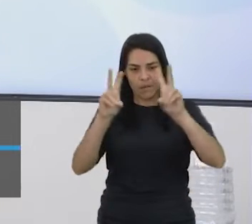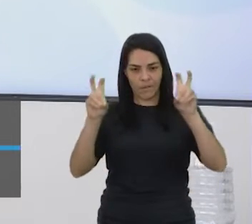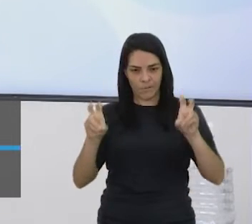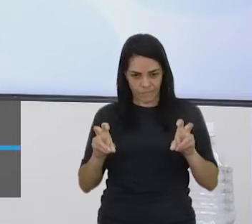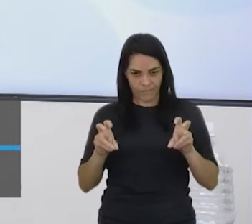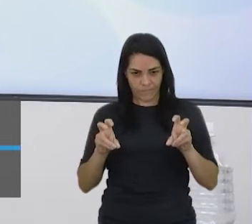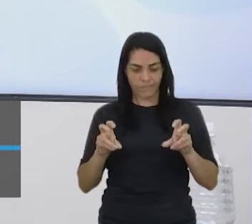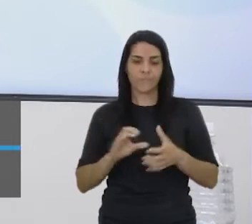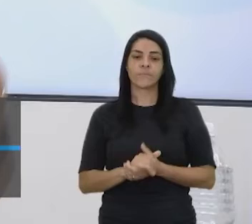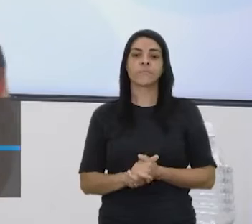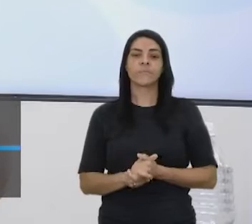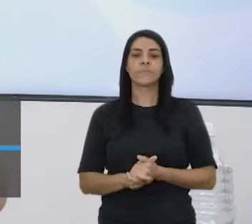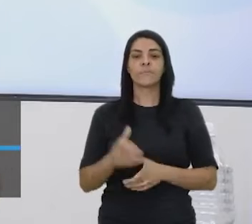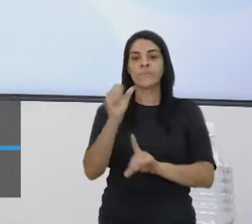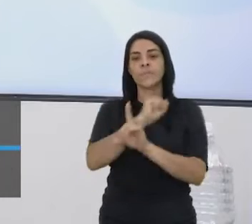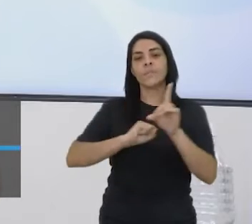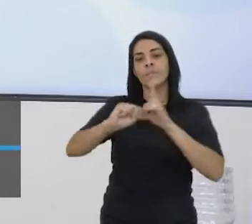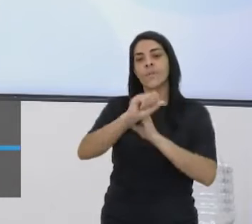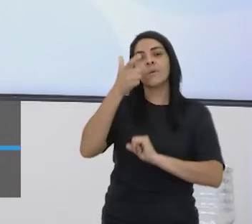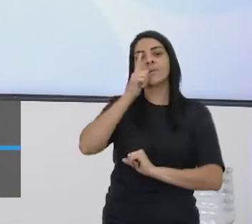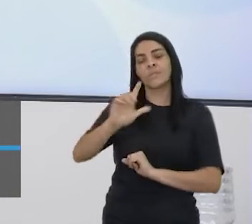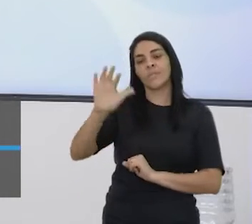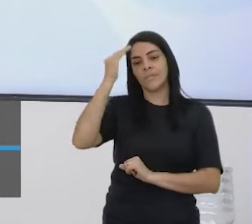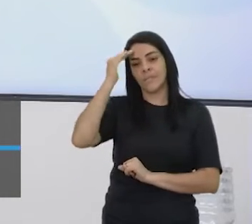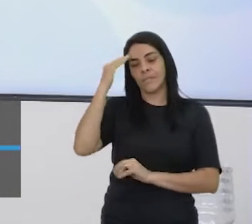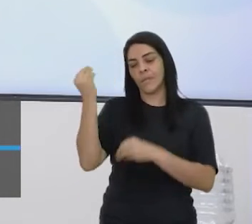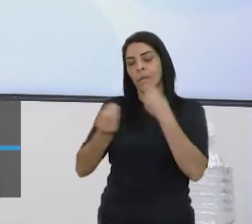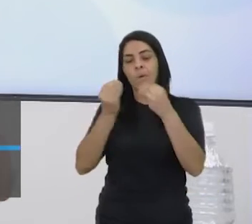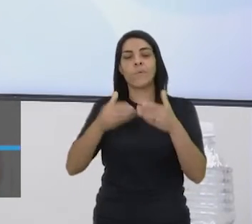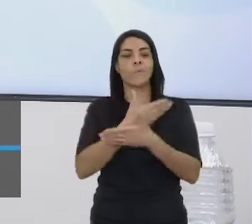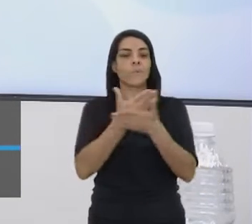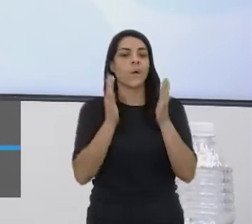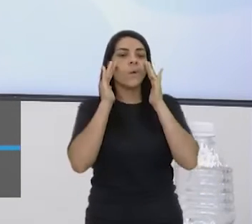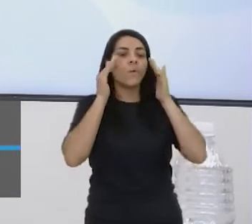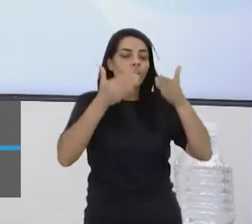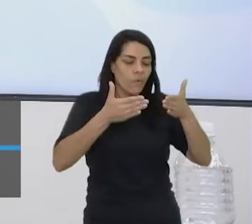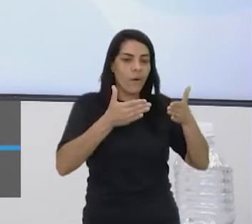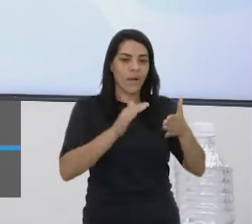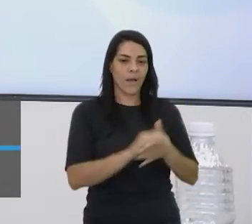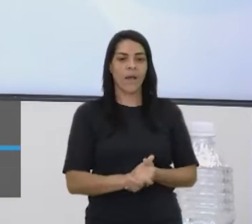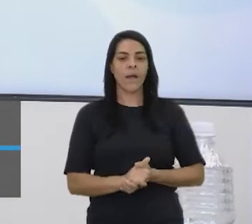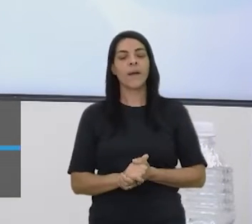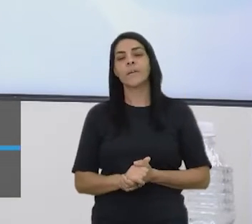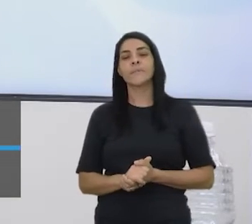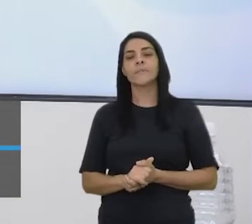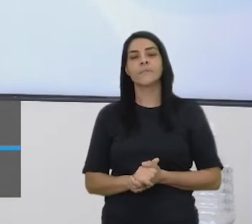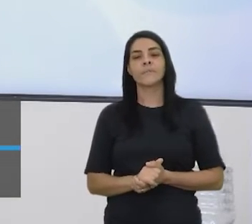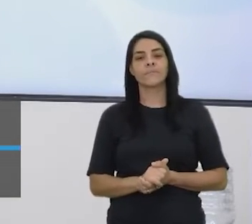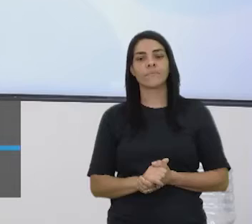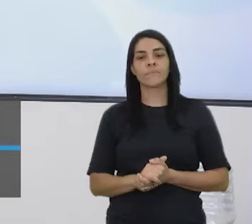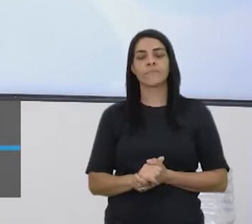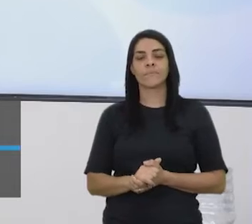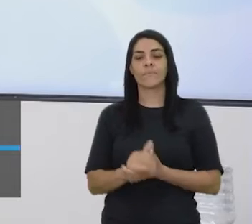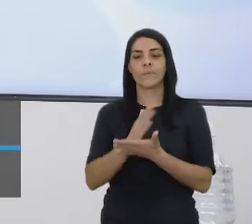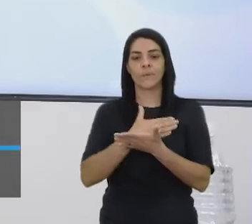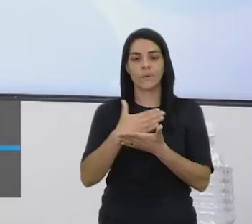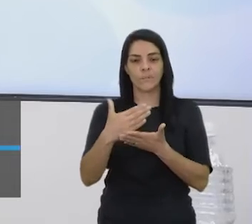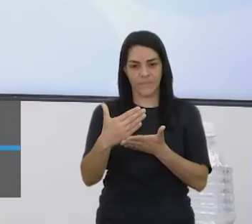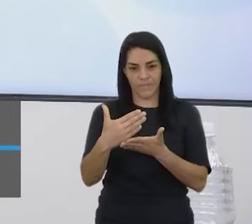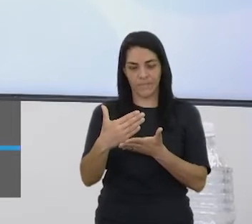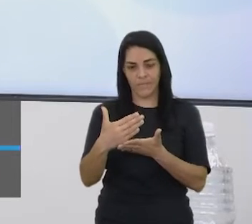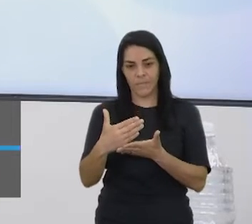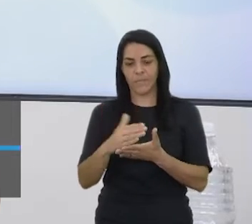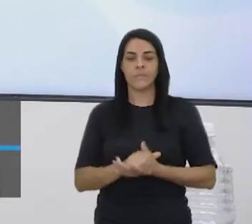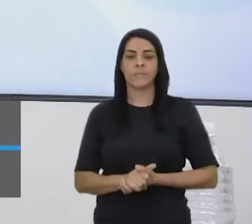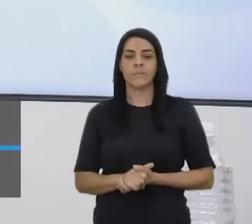e entender como também a gente consegue olhar para esses conteúdos partindo aí do ponto de que eles são parte